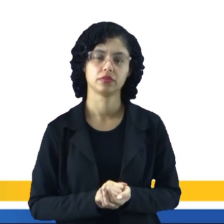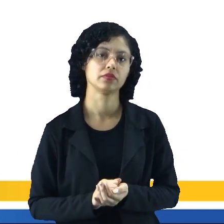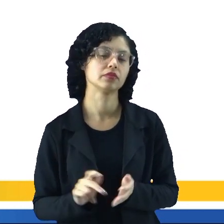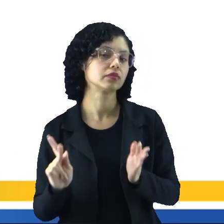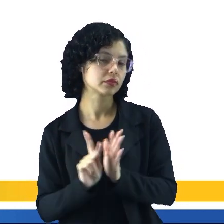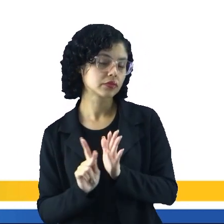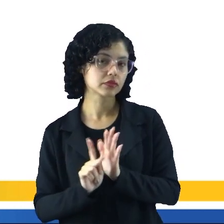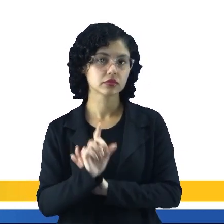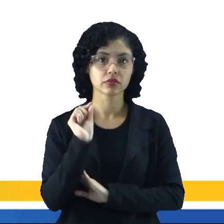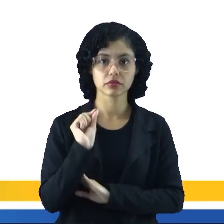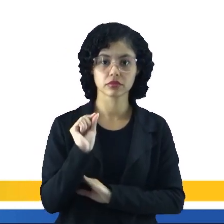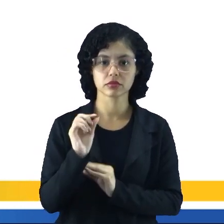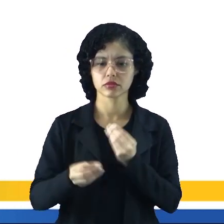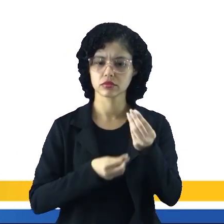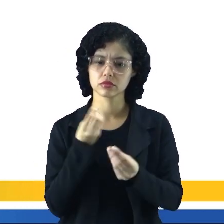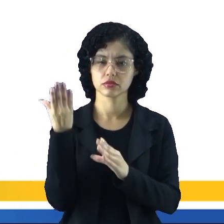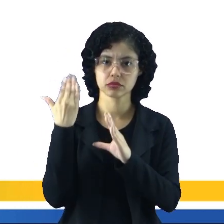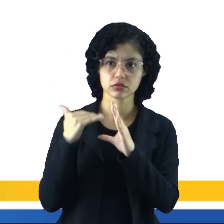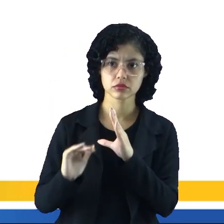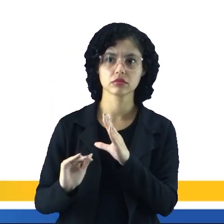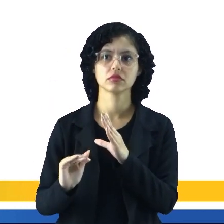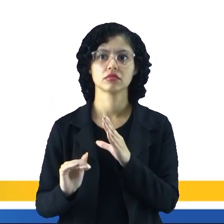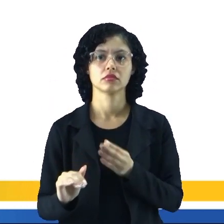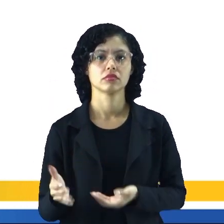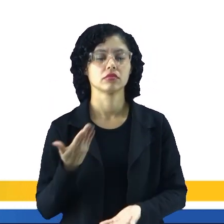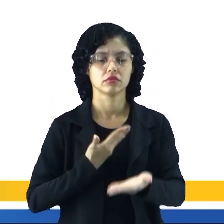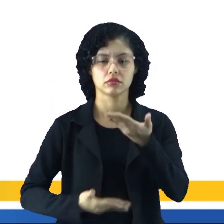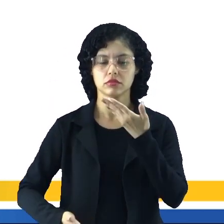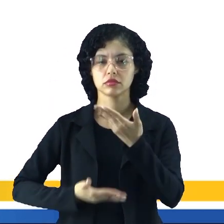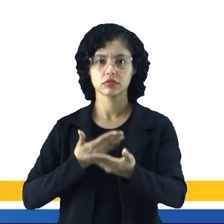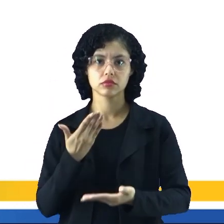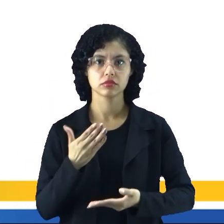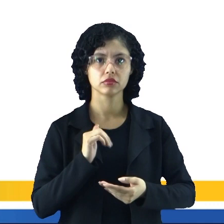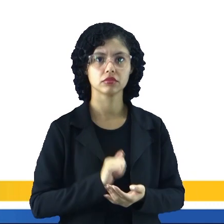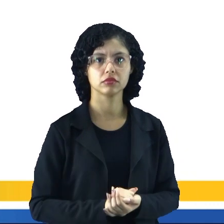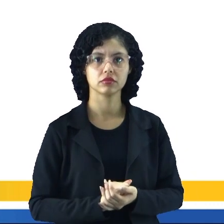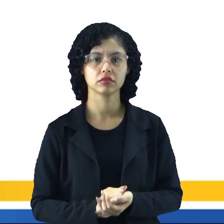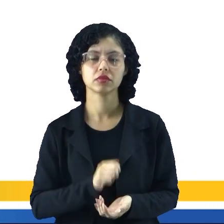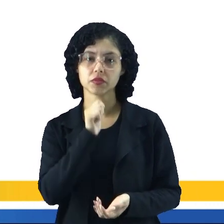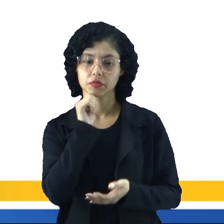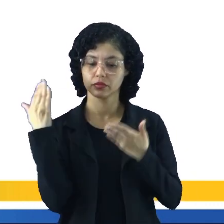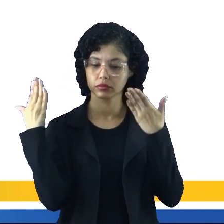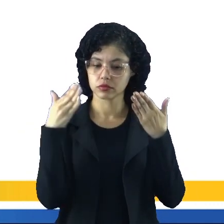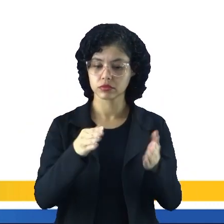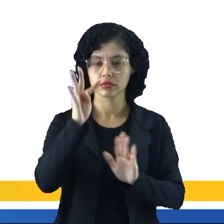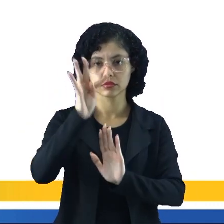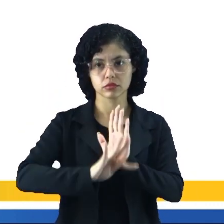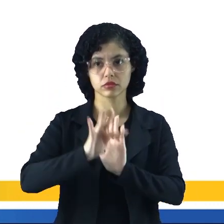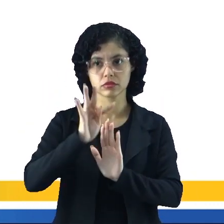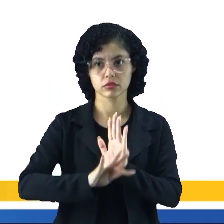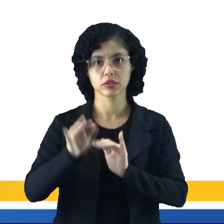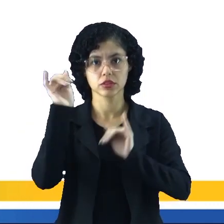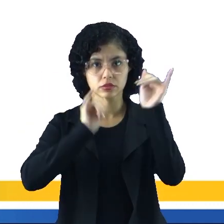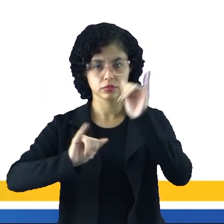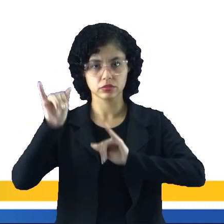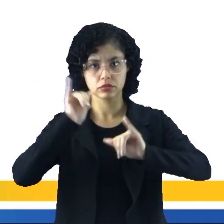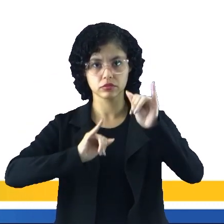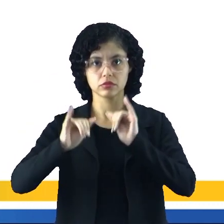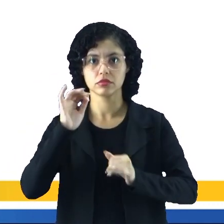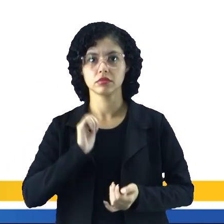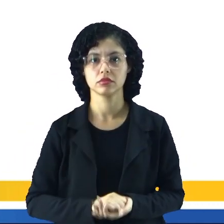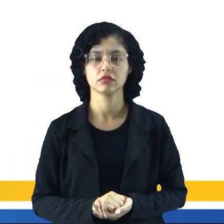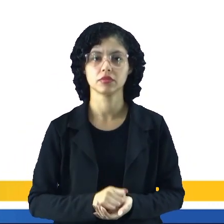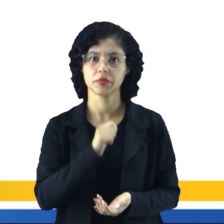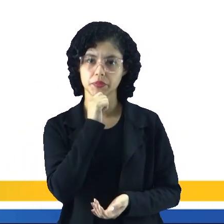evidenciando como a mensagem ela é compartilhada então o objetivo do texto expositivo informativo é